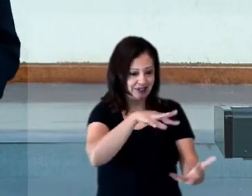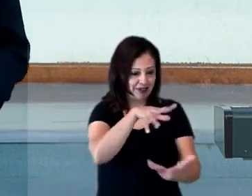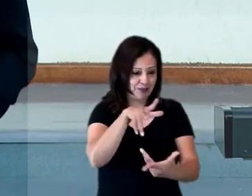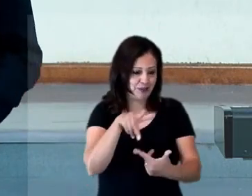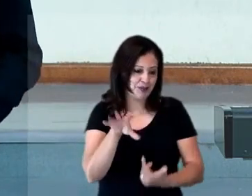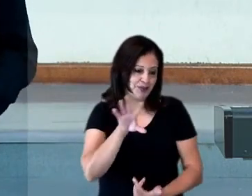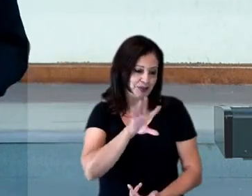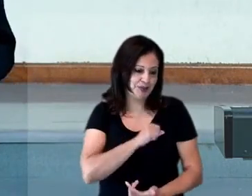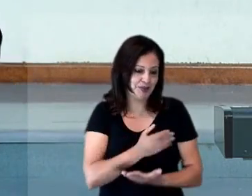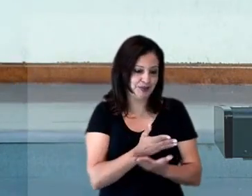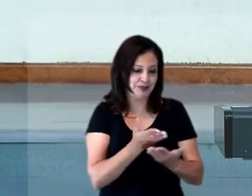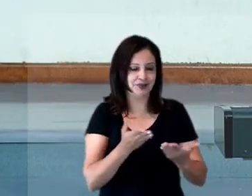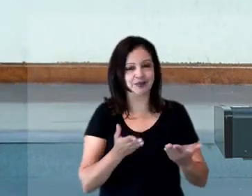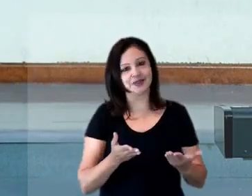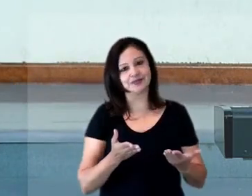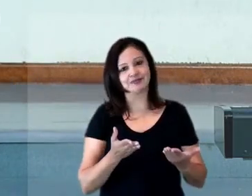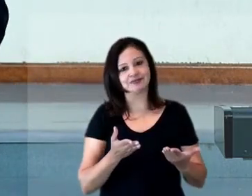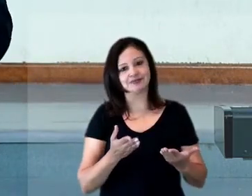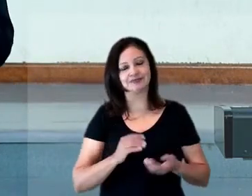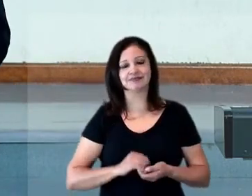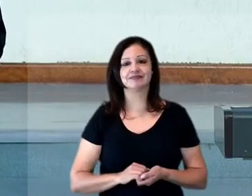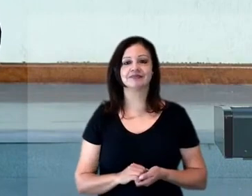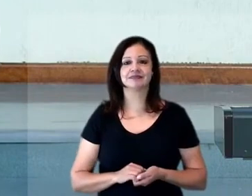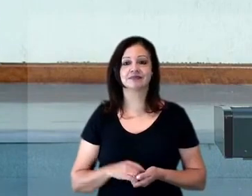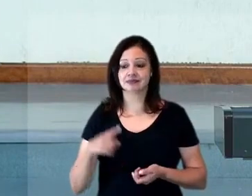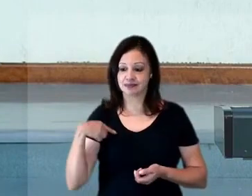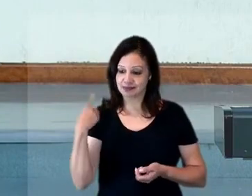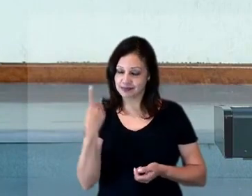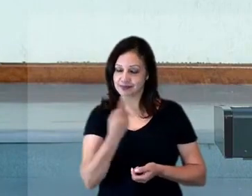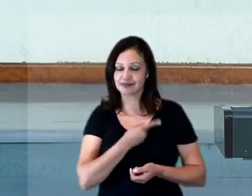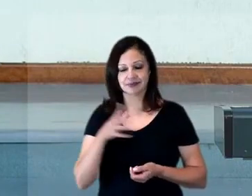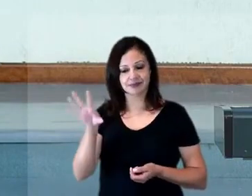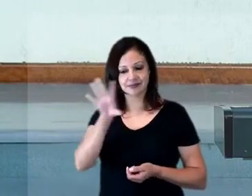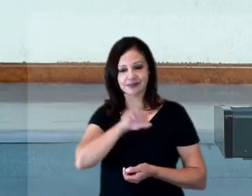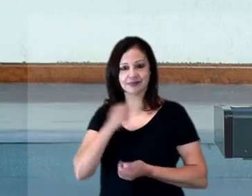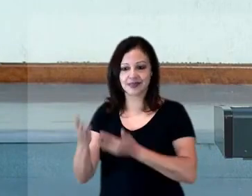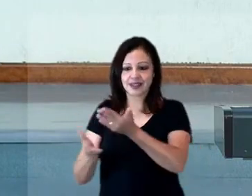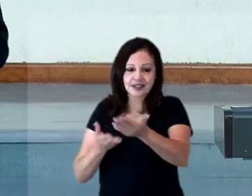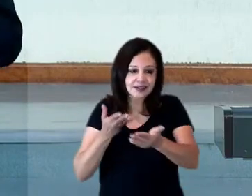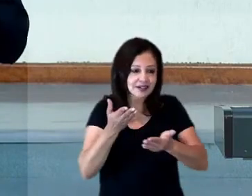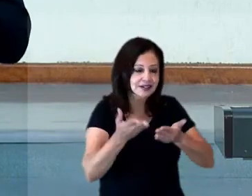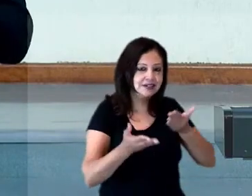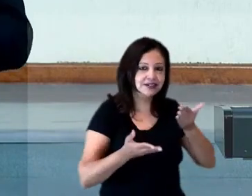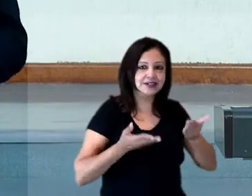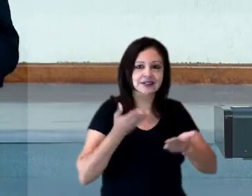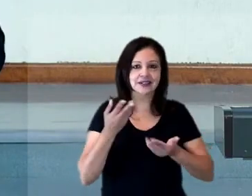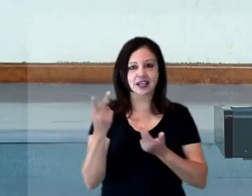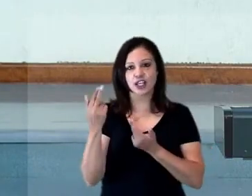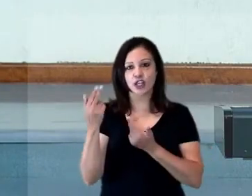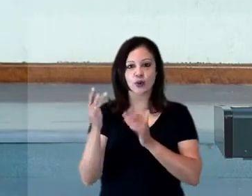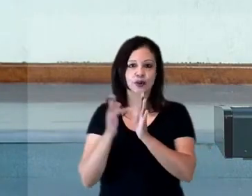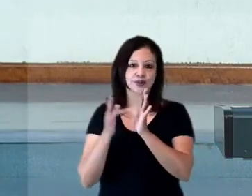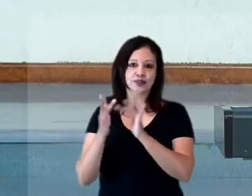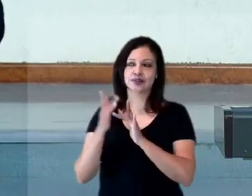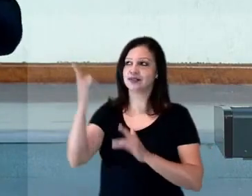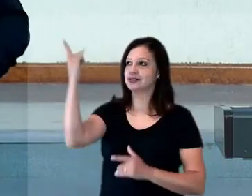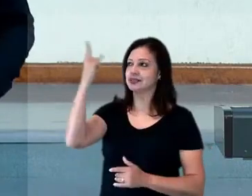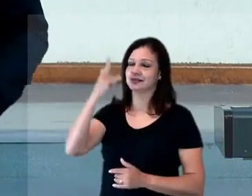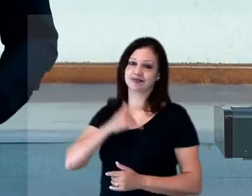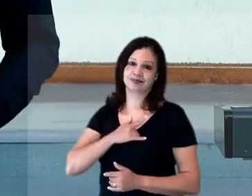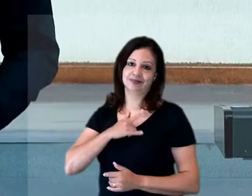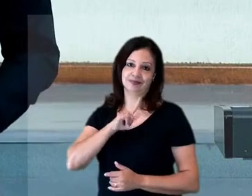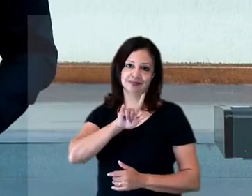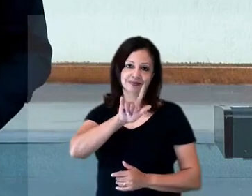Cristo. Portanto, então, amemos uns aos outros como Jesus nos amou. 1